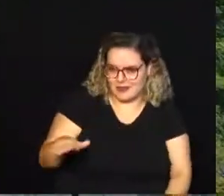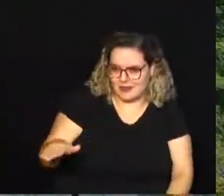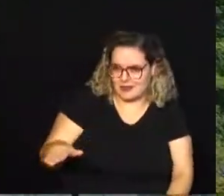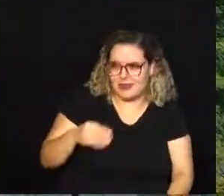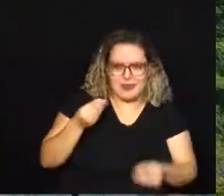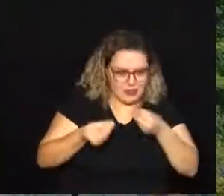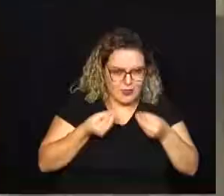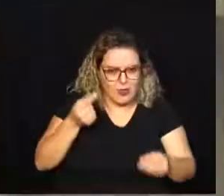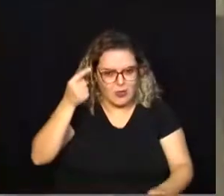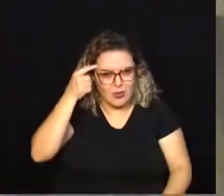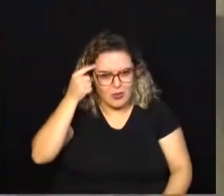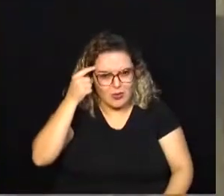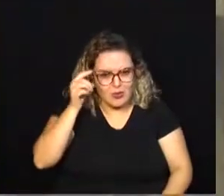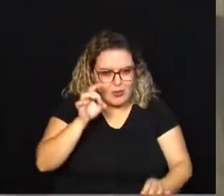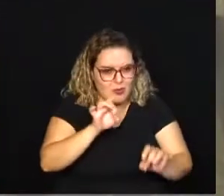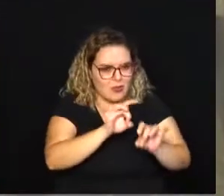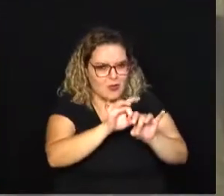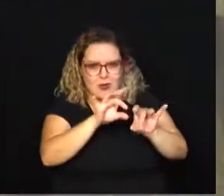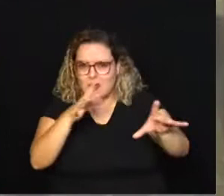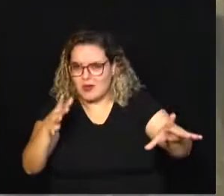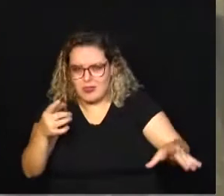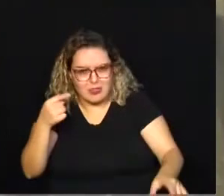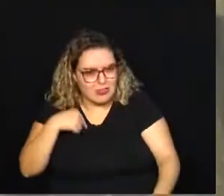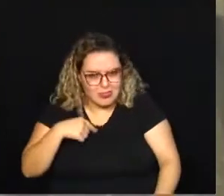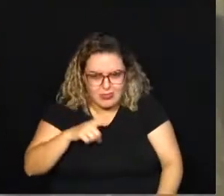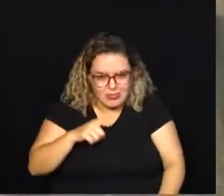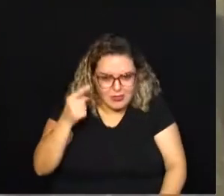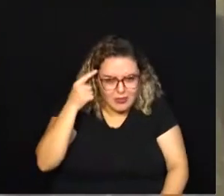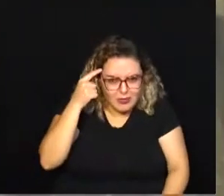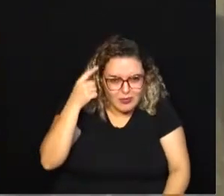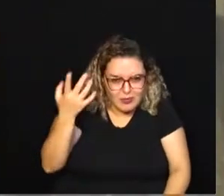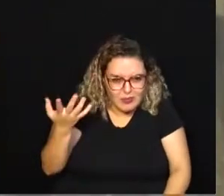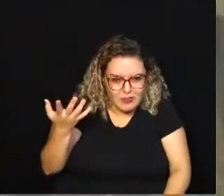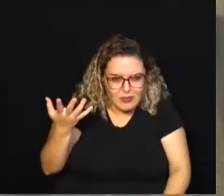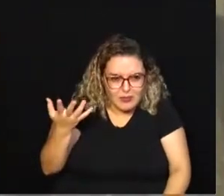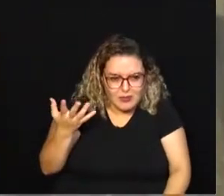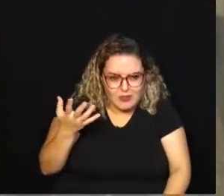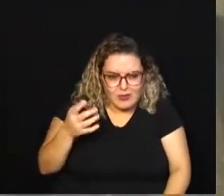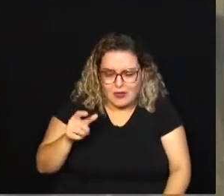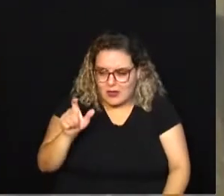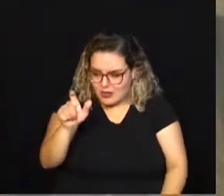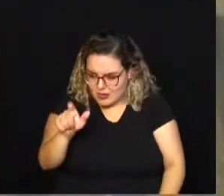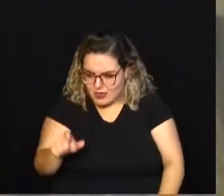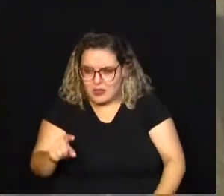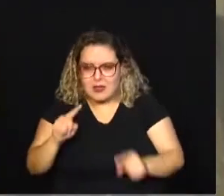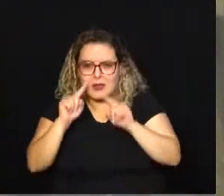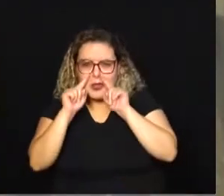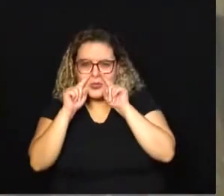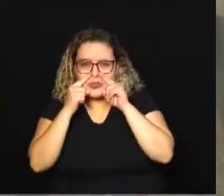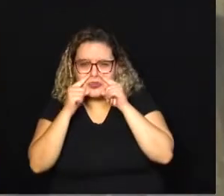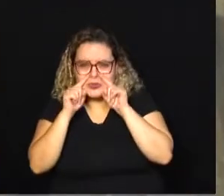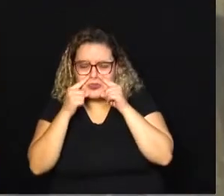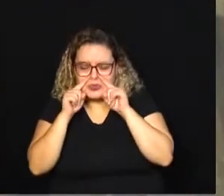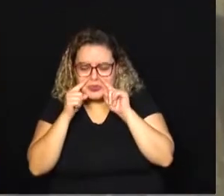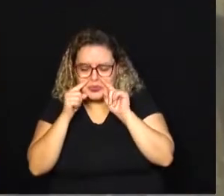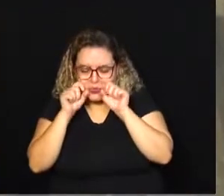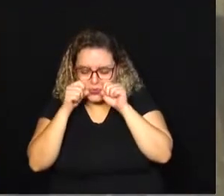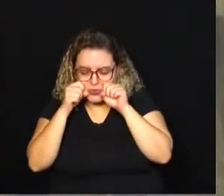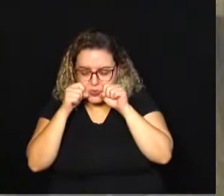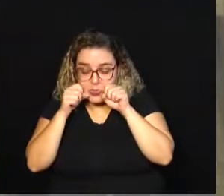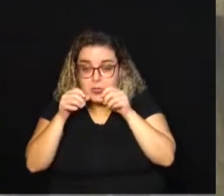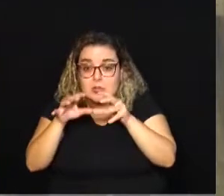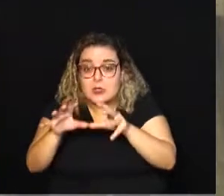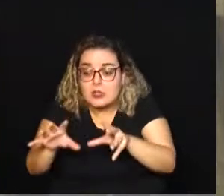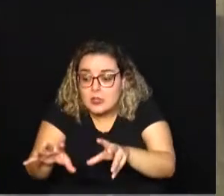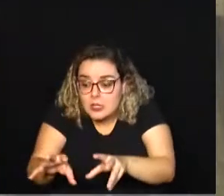essas medidas de distanciamento, dá para imaginar? Não, a criança está chorando, ela precisa daquele acolhimento naquele momento,